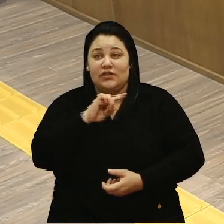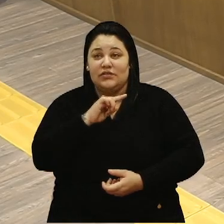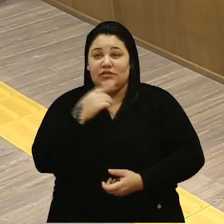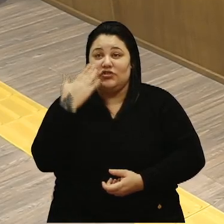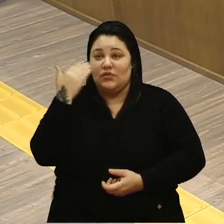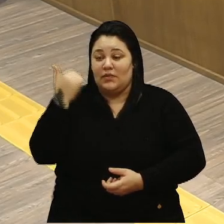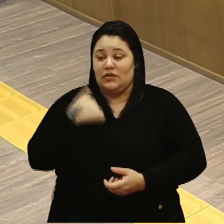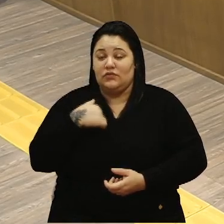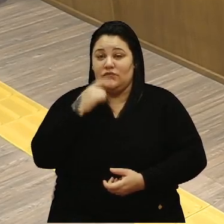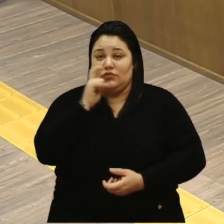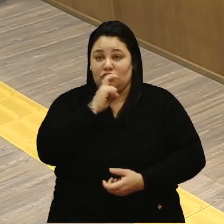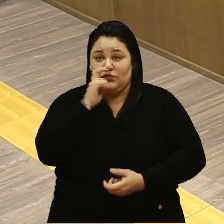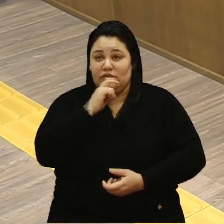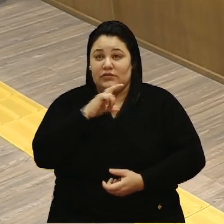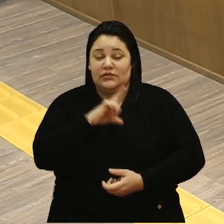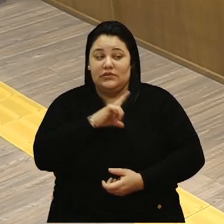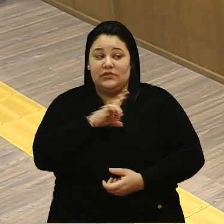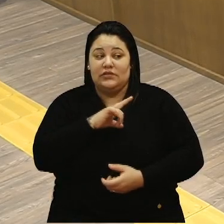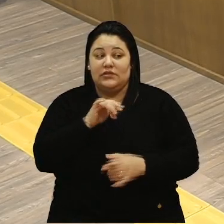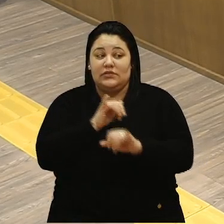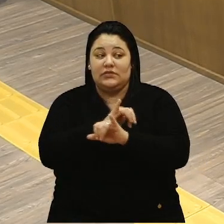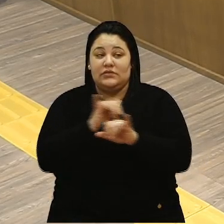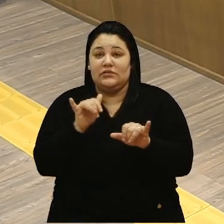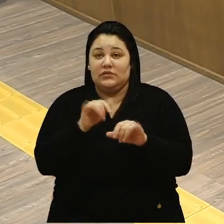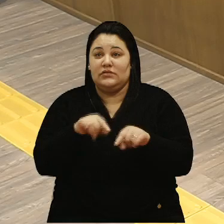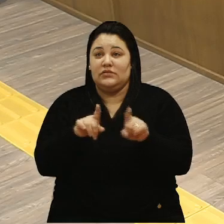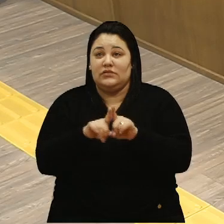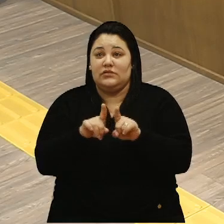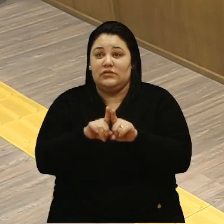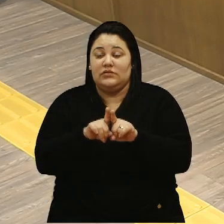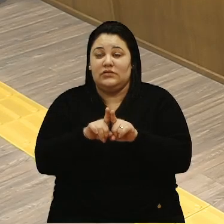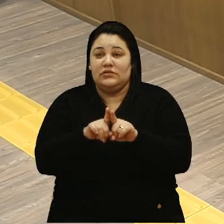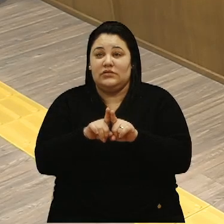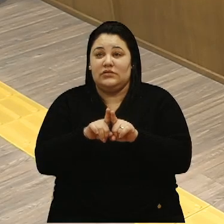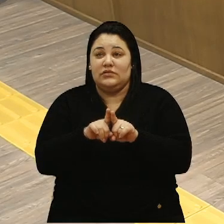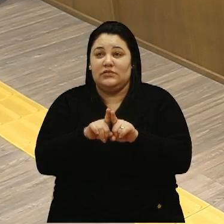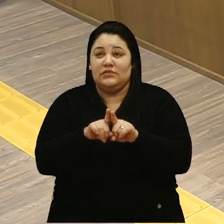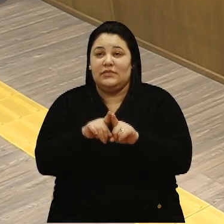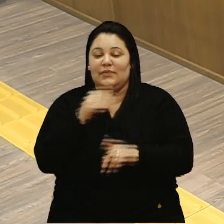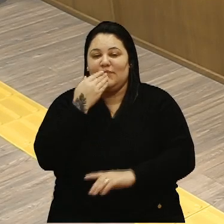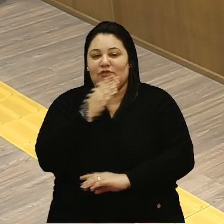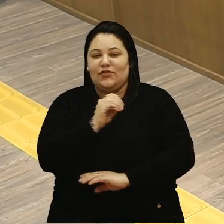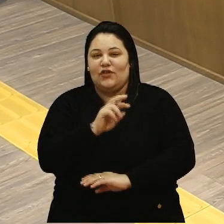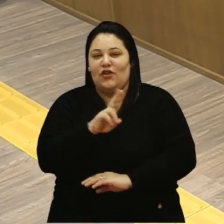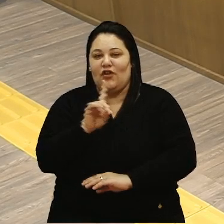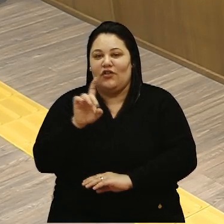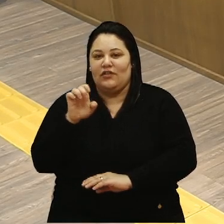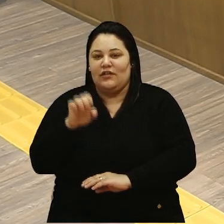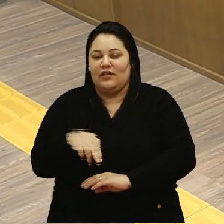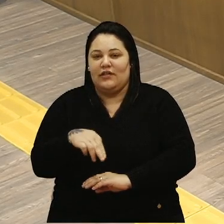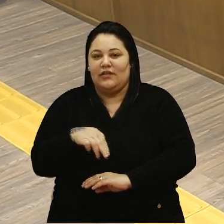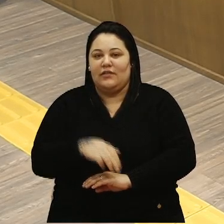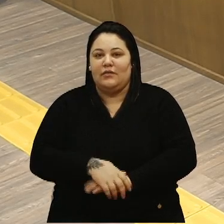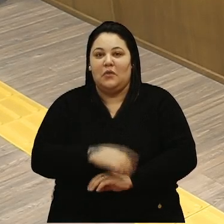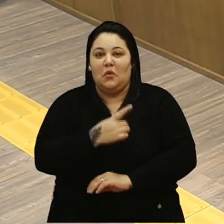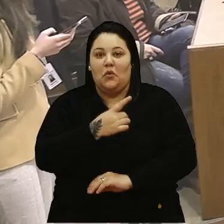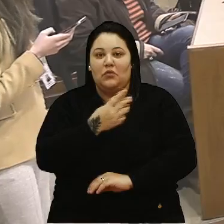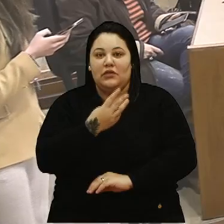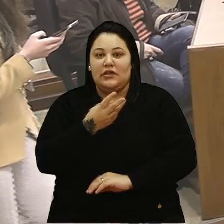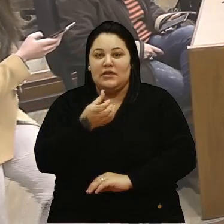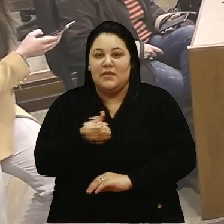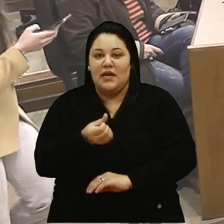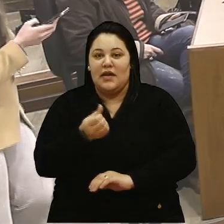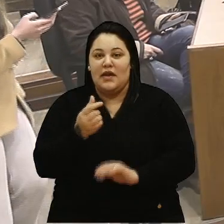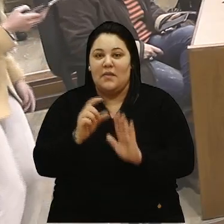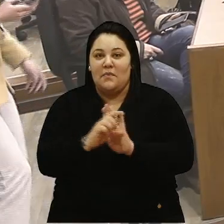mentirosa, uma matéria aqui do mapa do coronavírus pelo mundo, do Poder 360. Questão de ordem, presidente. Artigo 136, parágrafo 1º. Suprimir